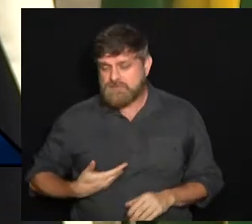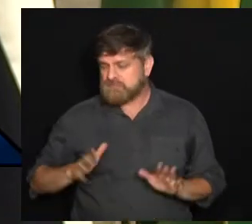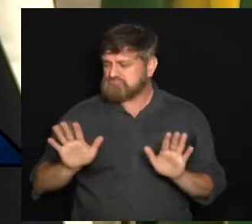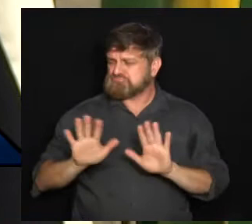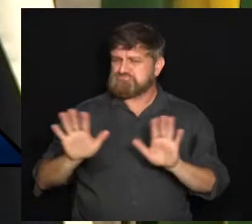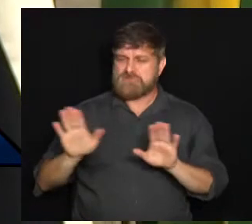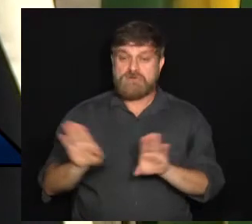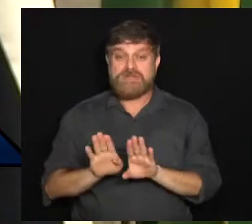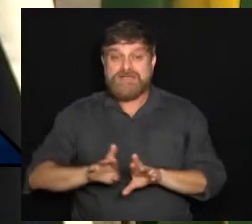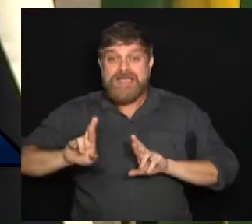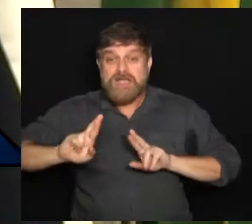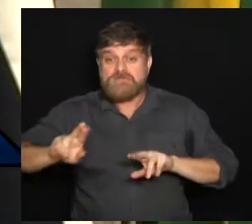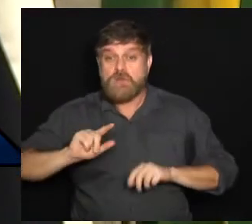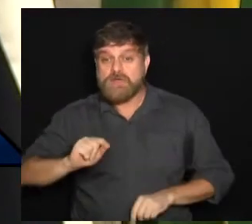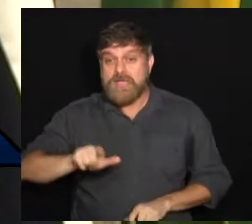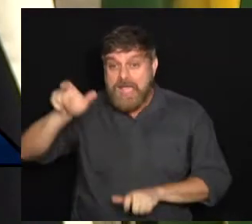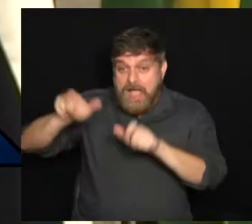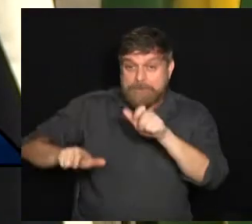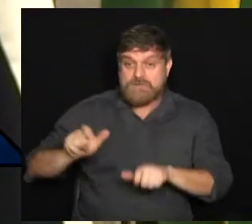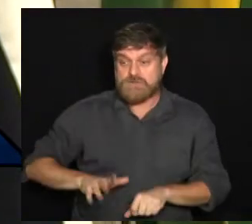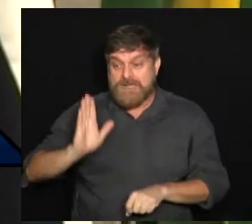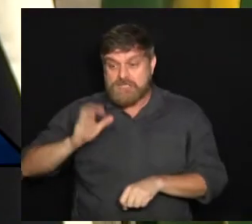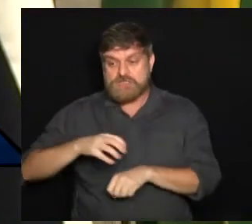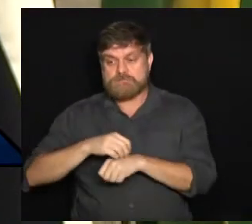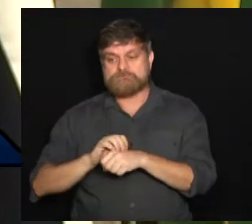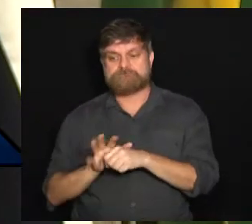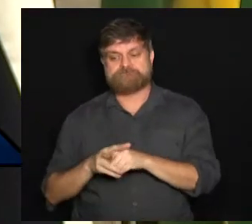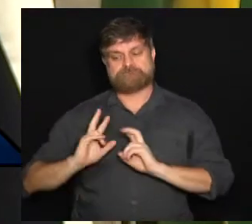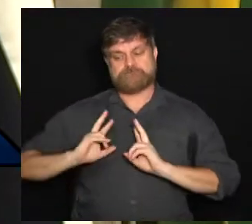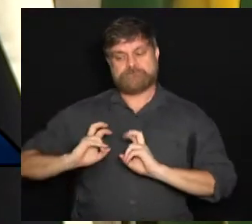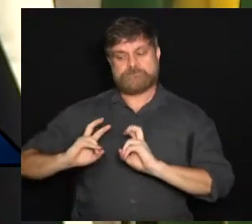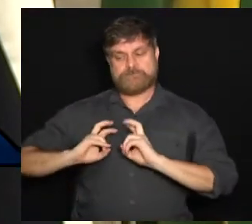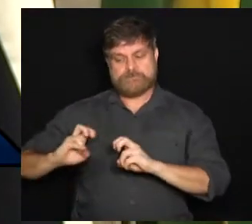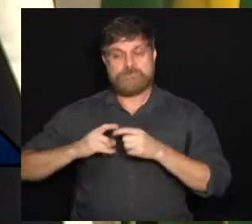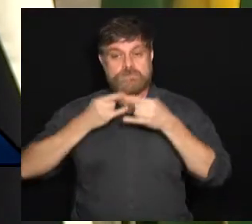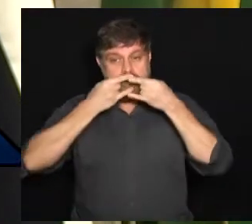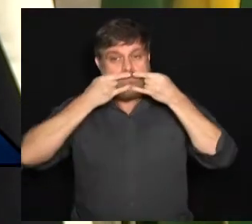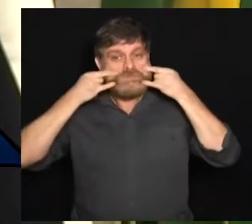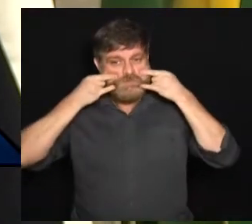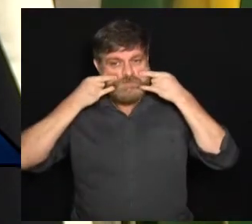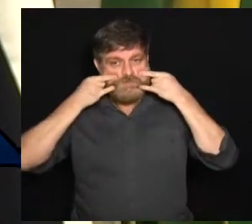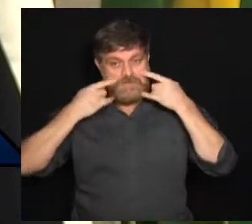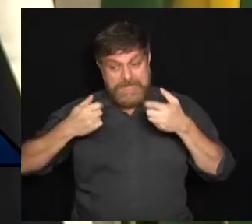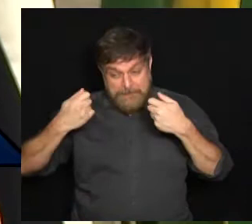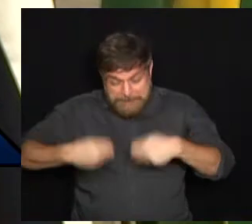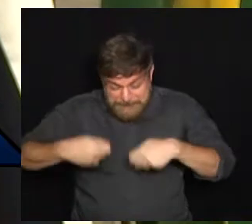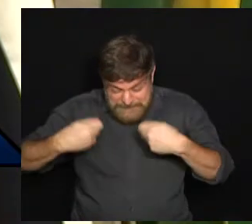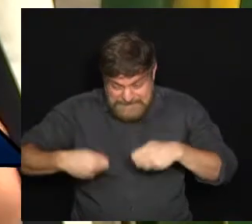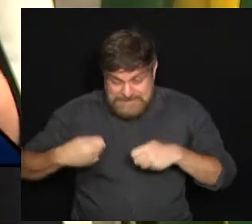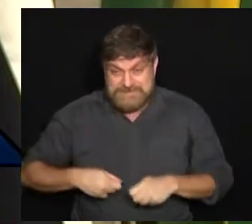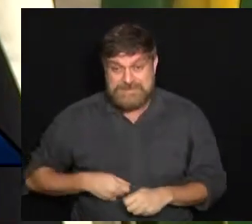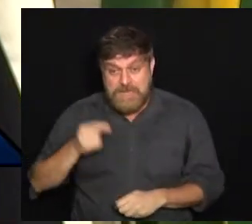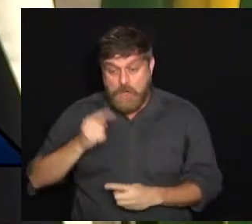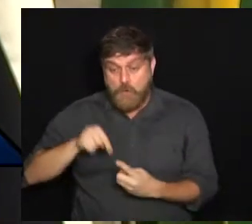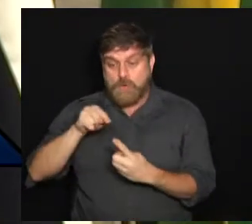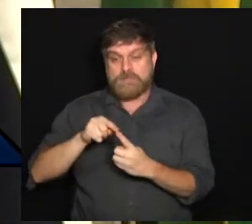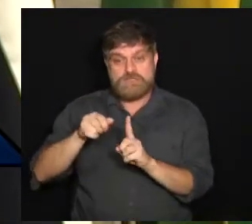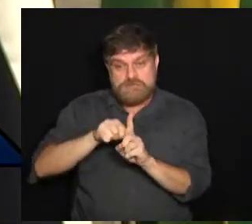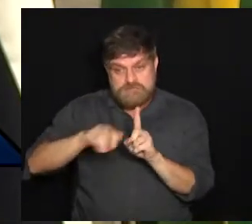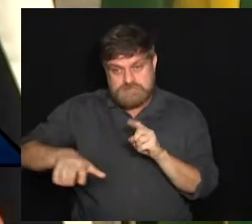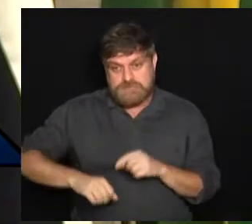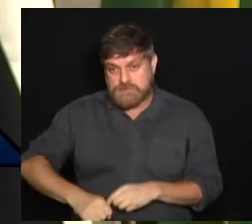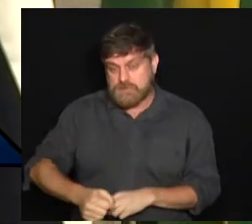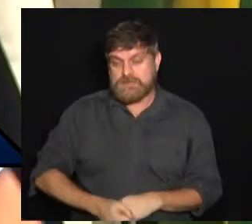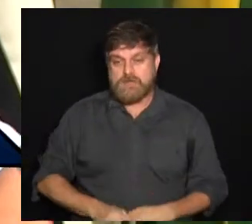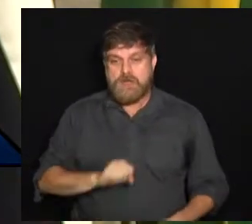A grande diferença, de fato, é para quem tem sintoma, né, que deve sim usar, aí sim, indiscutivelmente, máscara, lenço, tossir aqui na